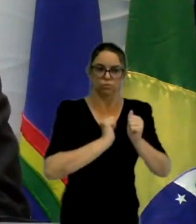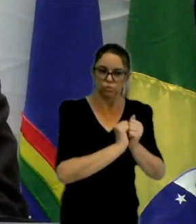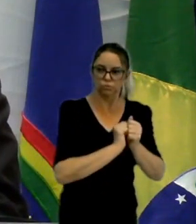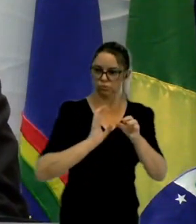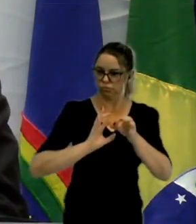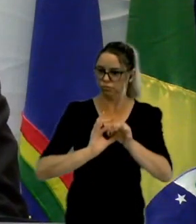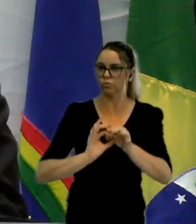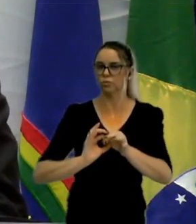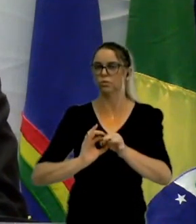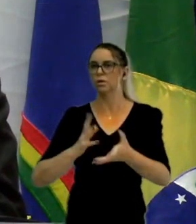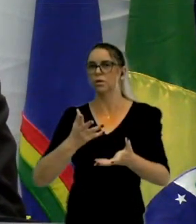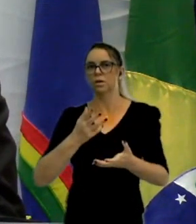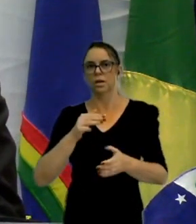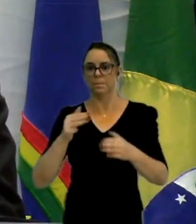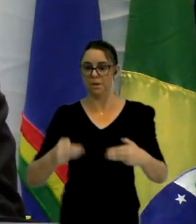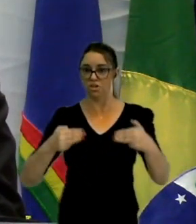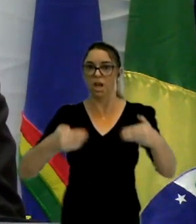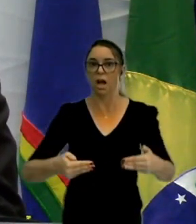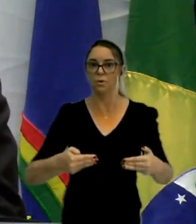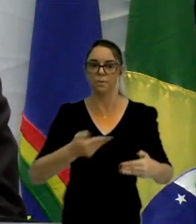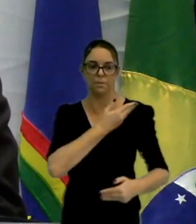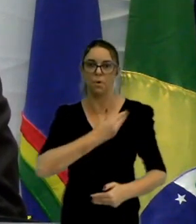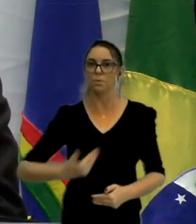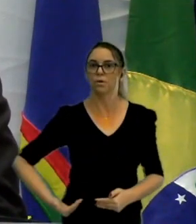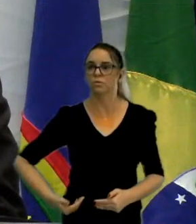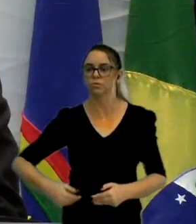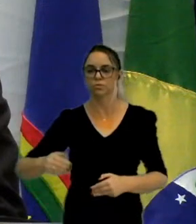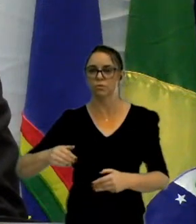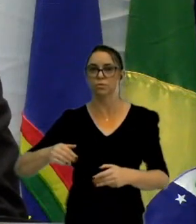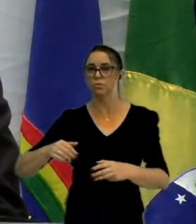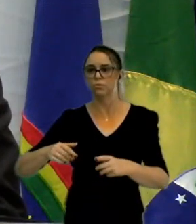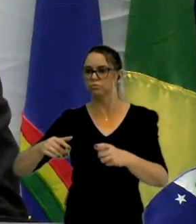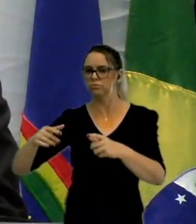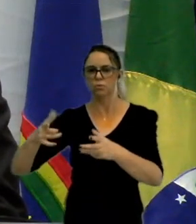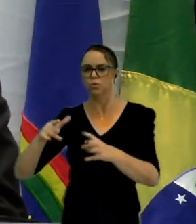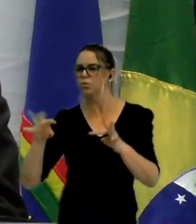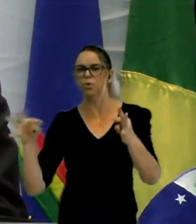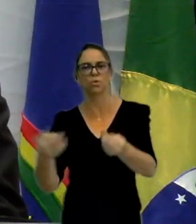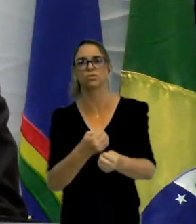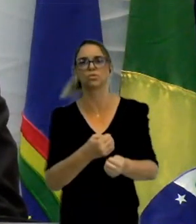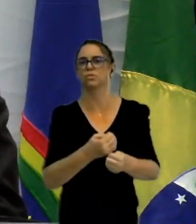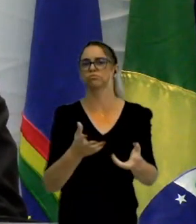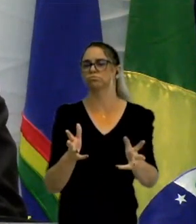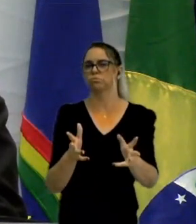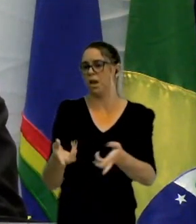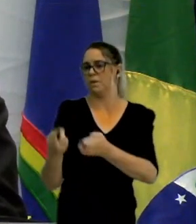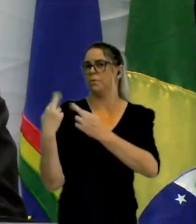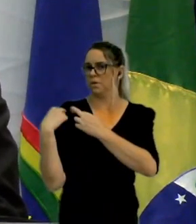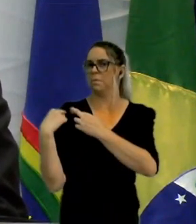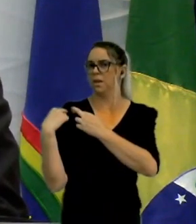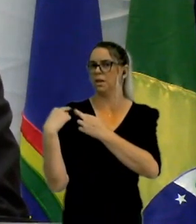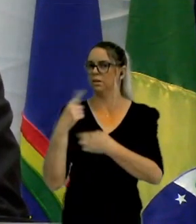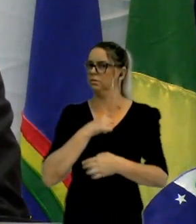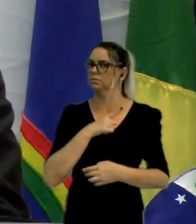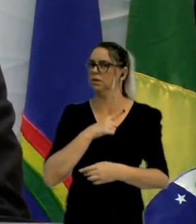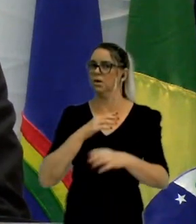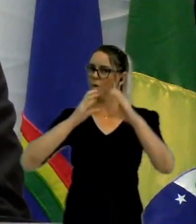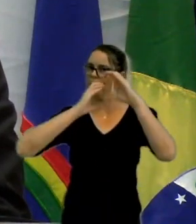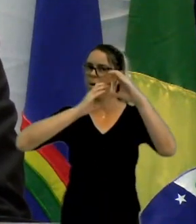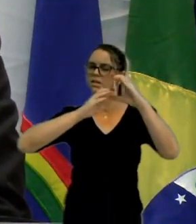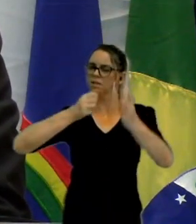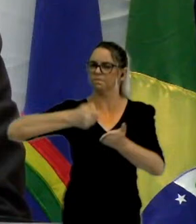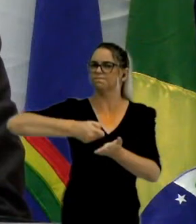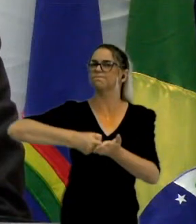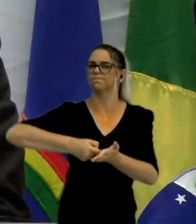ao Ministério Público, junto a todos os órgãos, para que possa assim cobrar a responsabilidade da Compesa, o seu